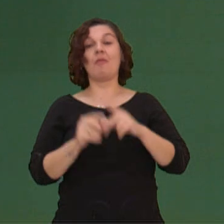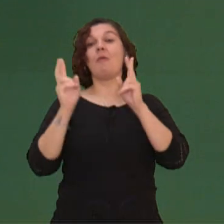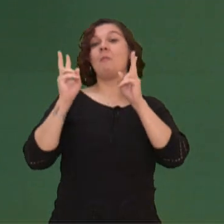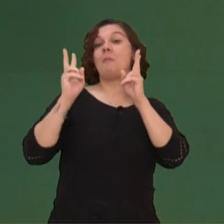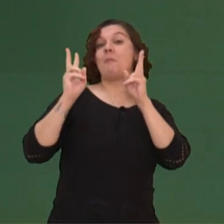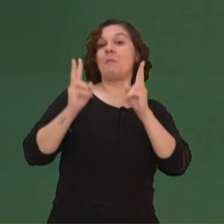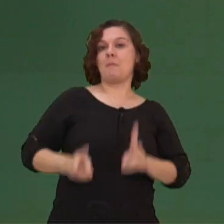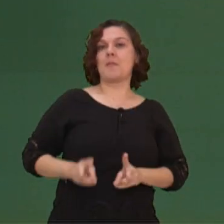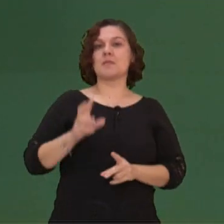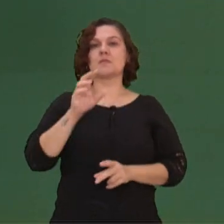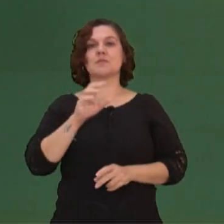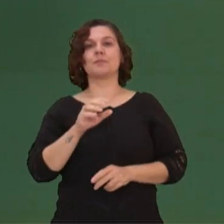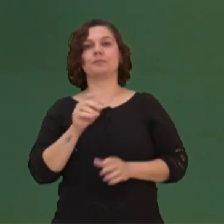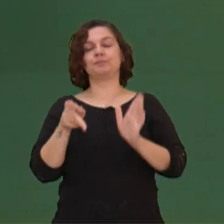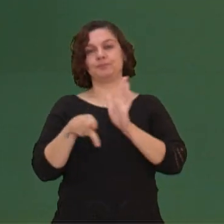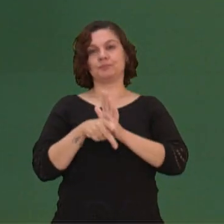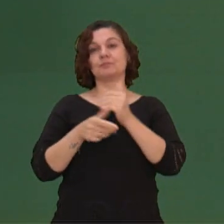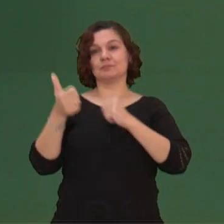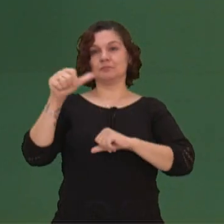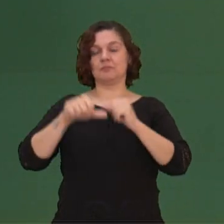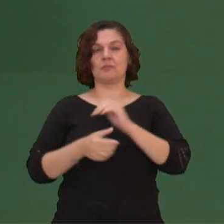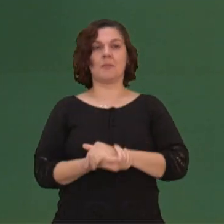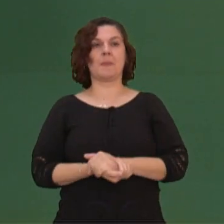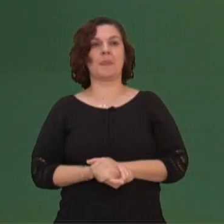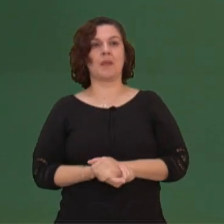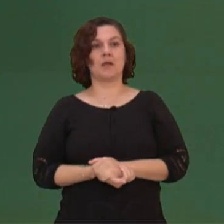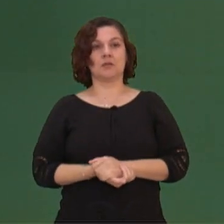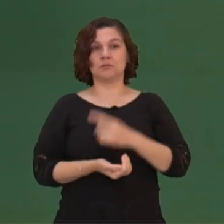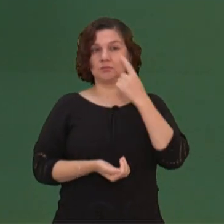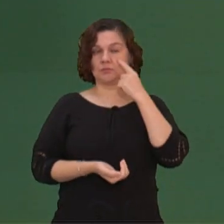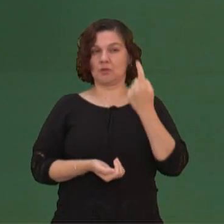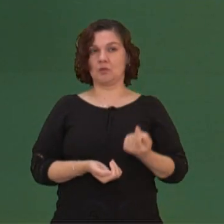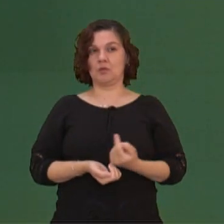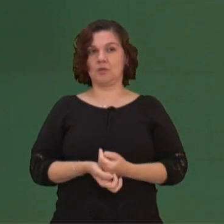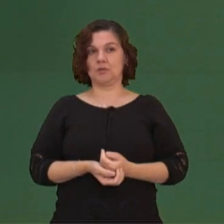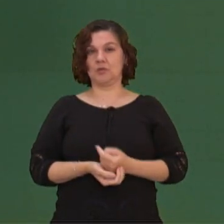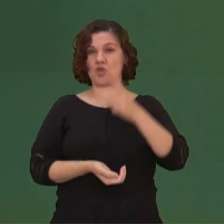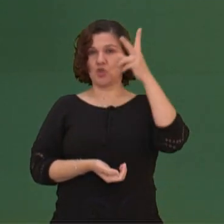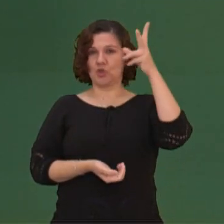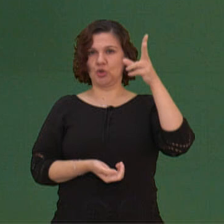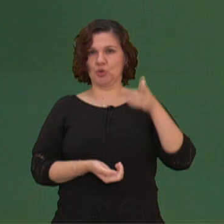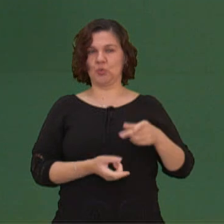elemento. Vamos procurar aqui? 2 e 3 são isótopos, mesmo número de prótons?